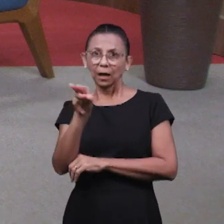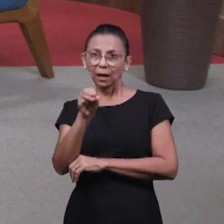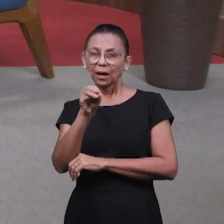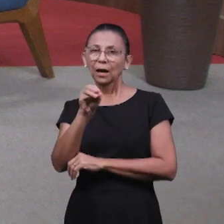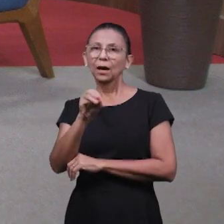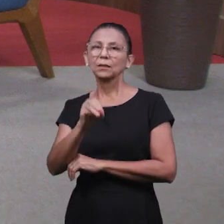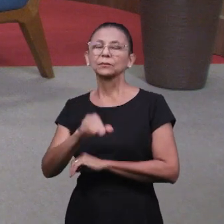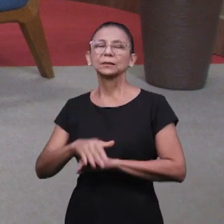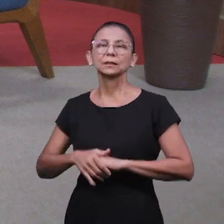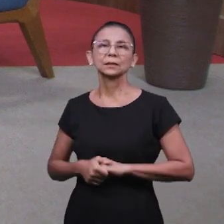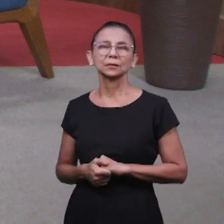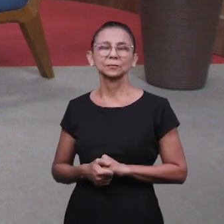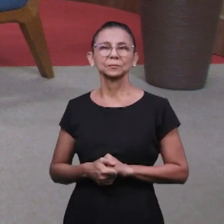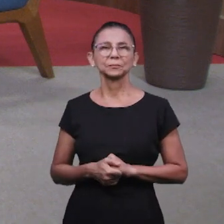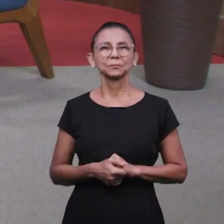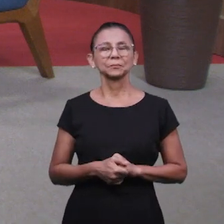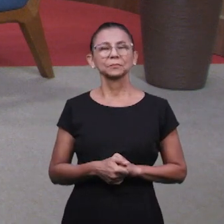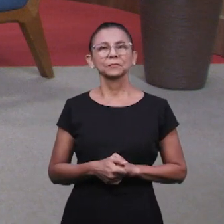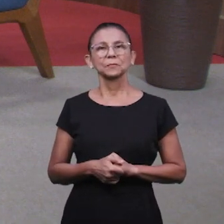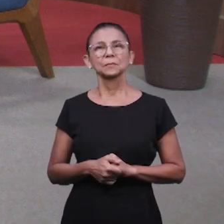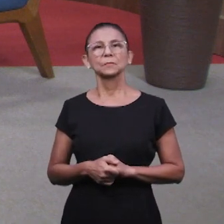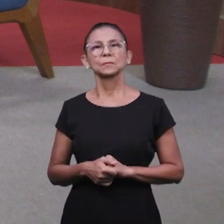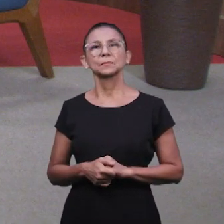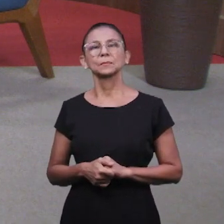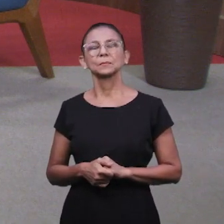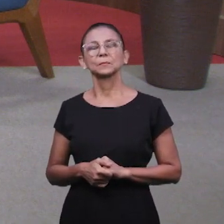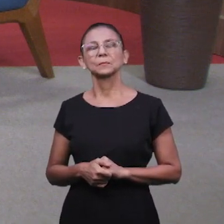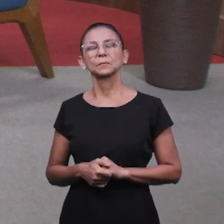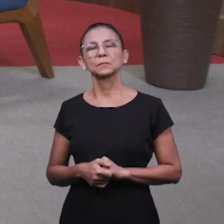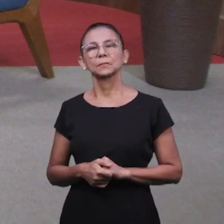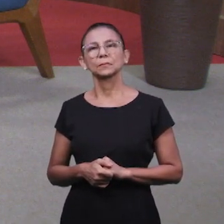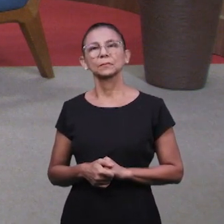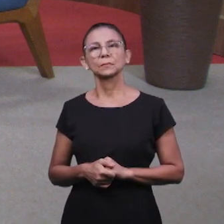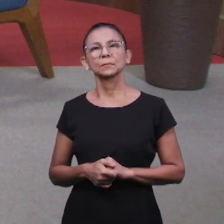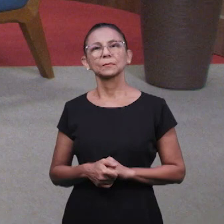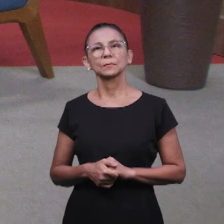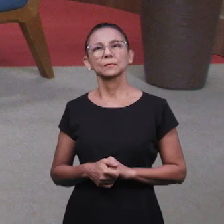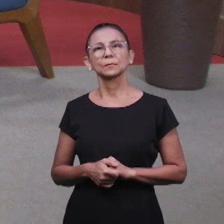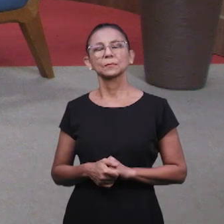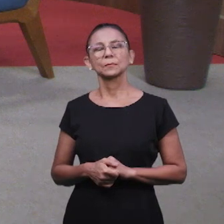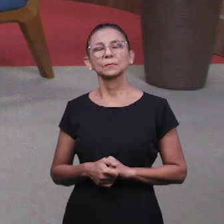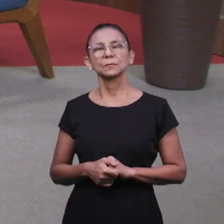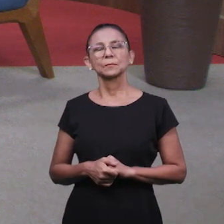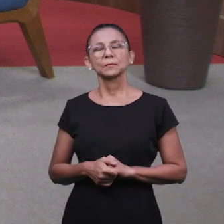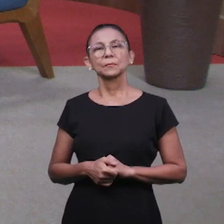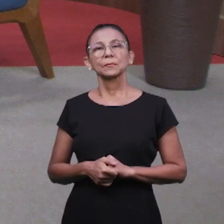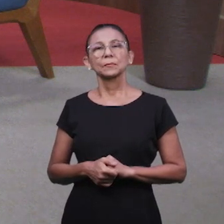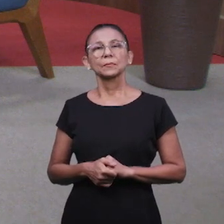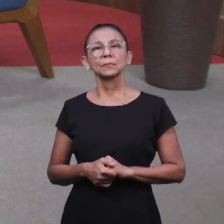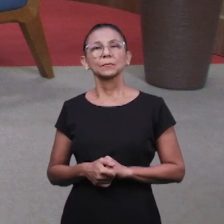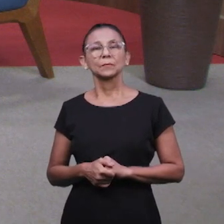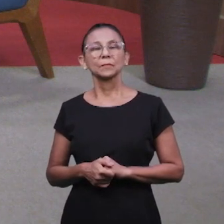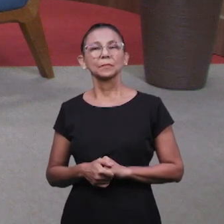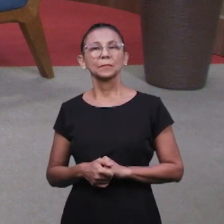de Libreville, eu acho que é assim que fala, Libreville. Bom, essa participação veio de... Capital.